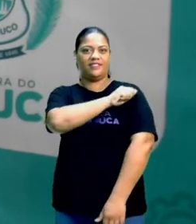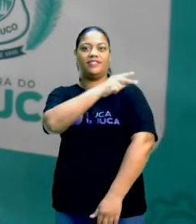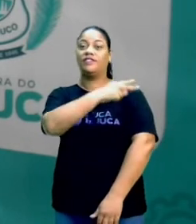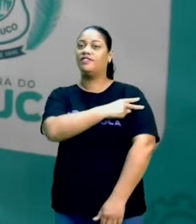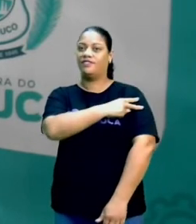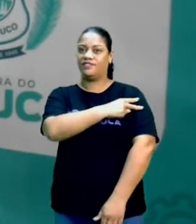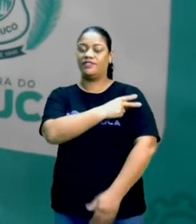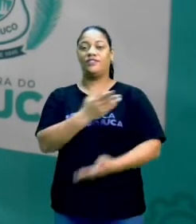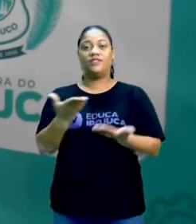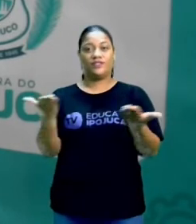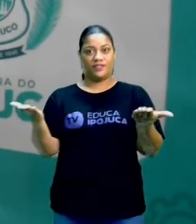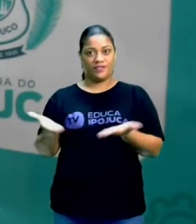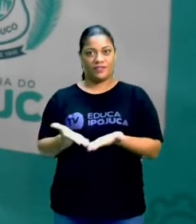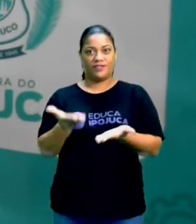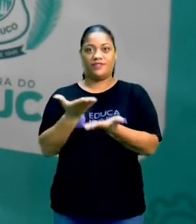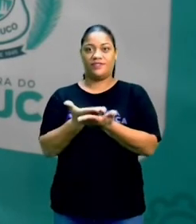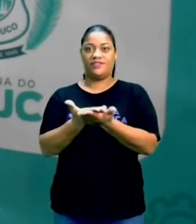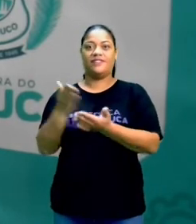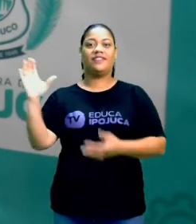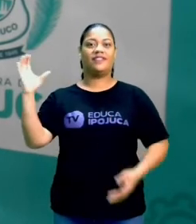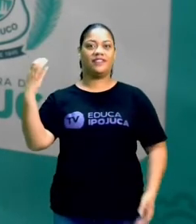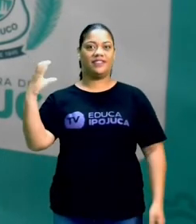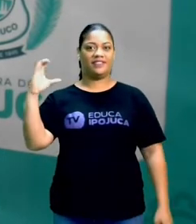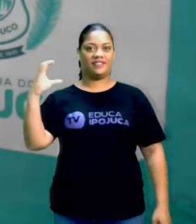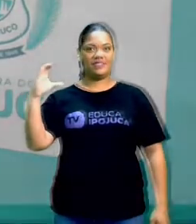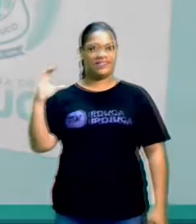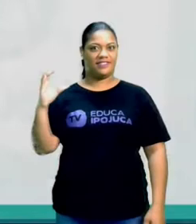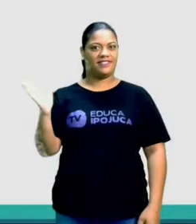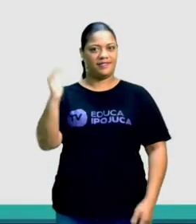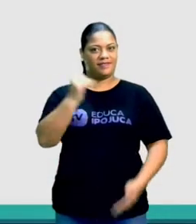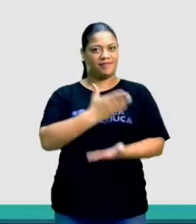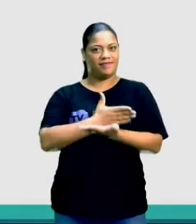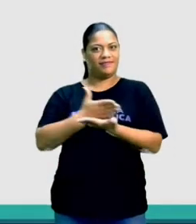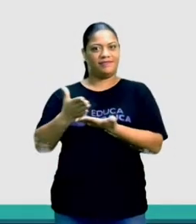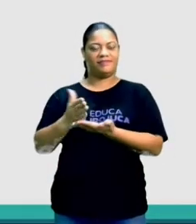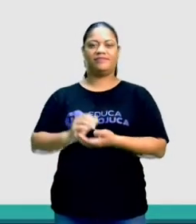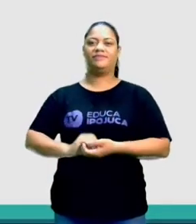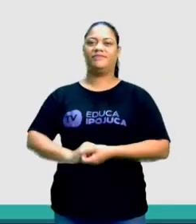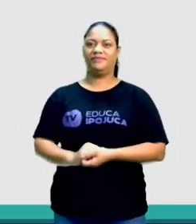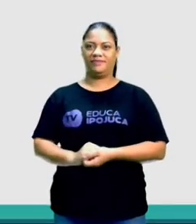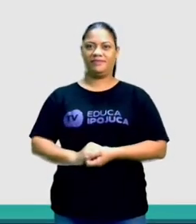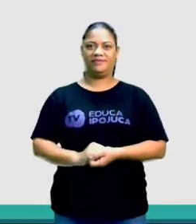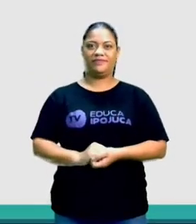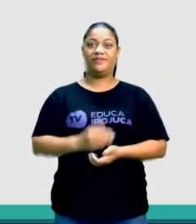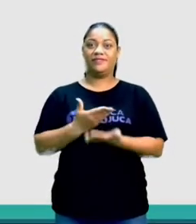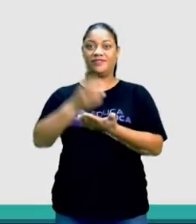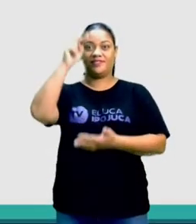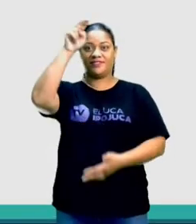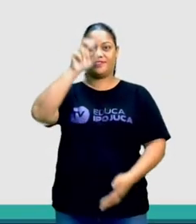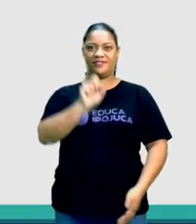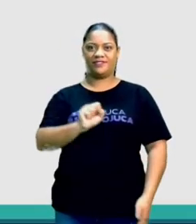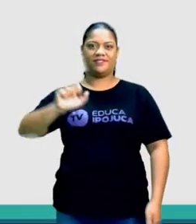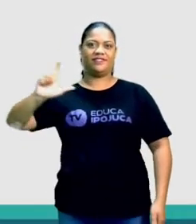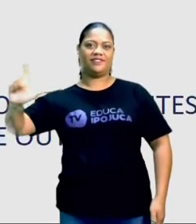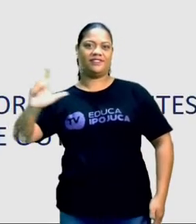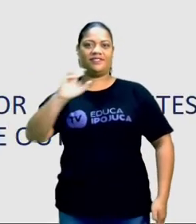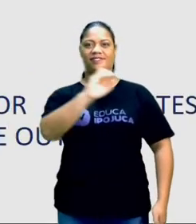2. Hoje com a disciplina de Ciências. Vamos lá? Pontos cardeais.